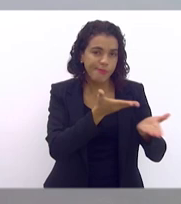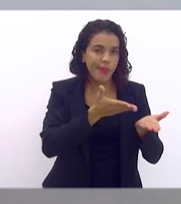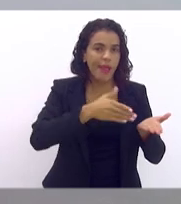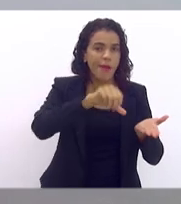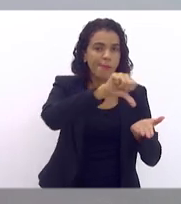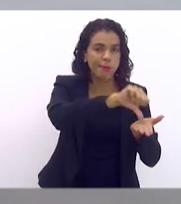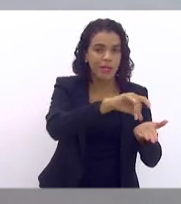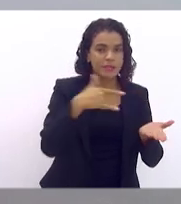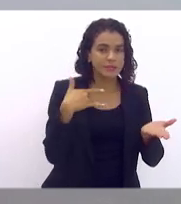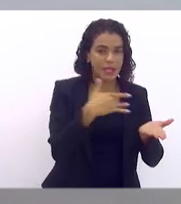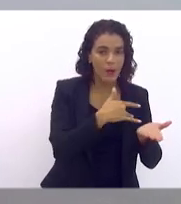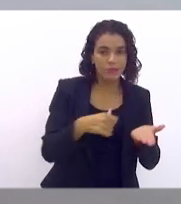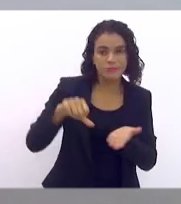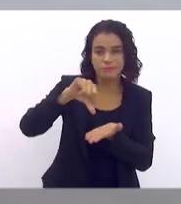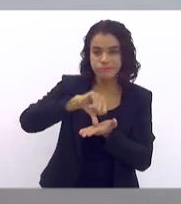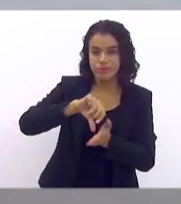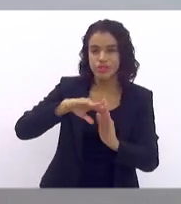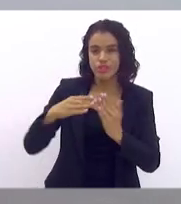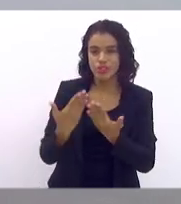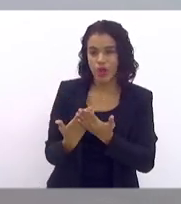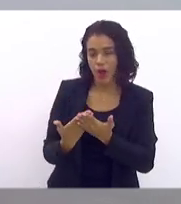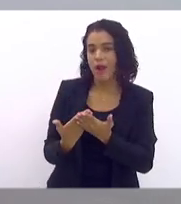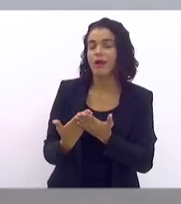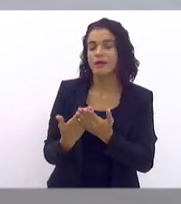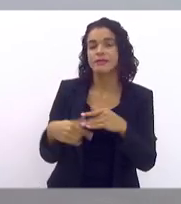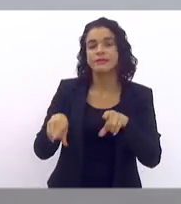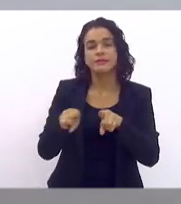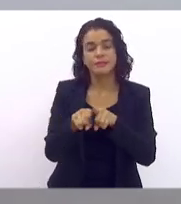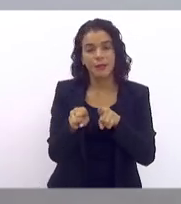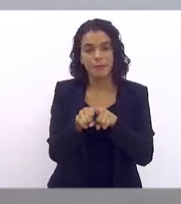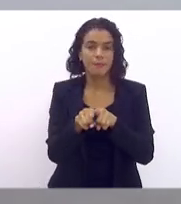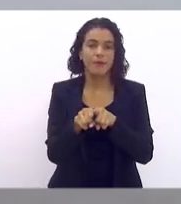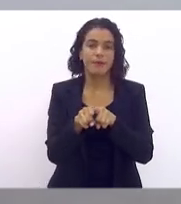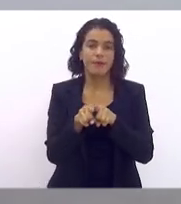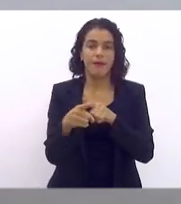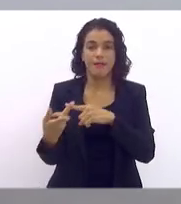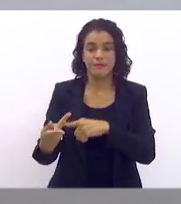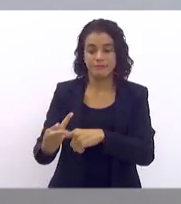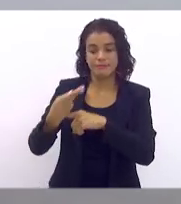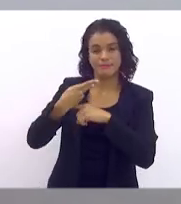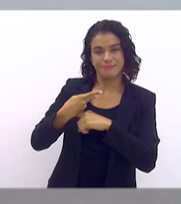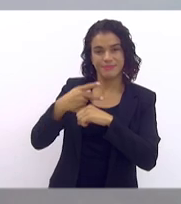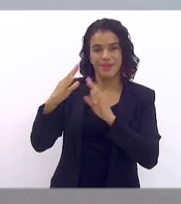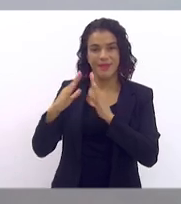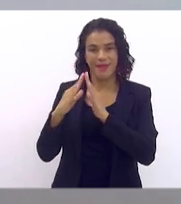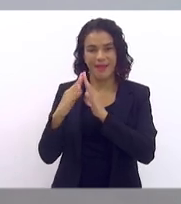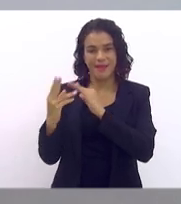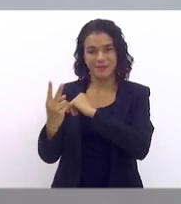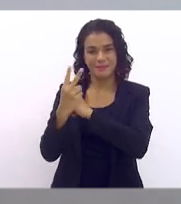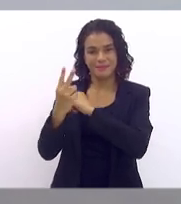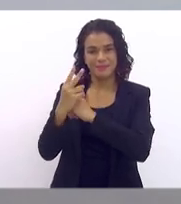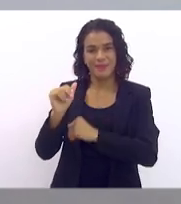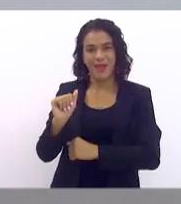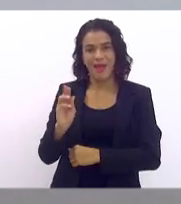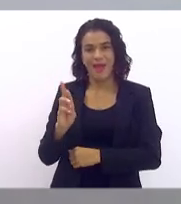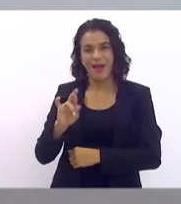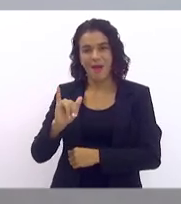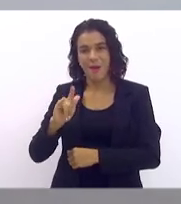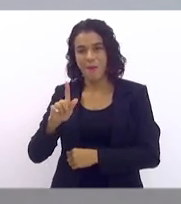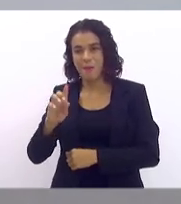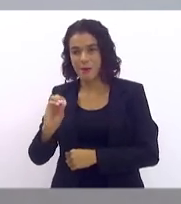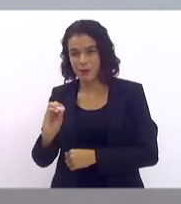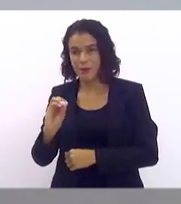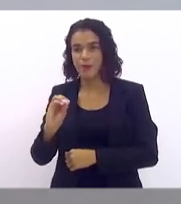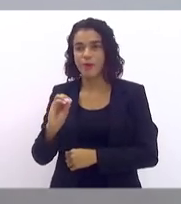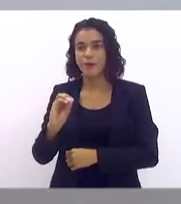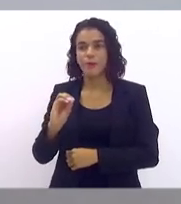pela escola, elas chegam a esse abrigo, né? Essas que vão ao abrigo foram identificadas, mas aí, quando